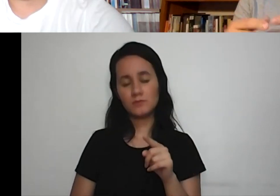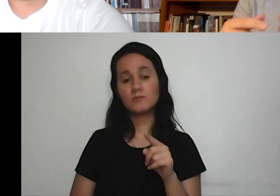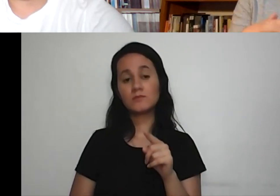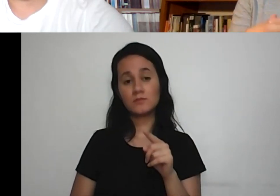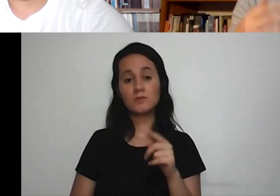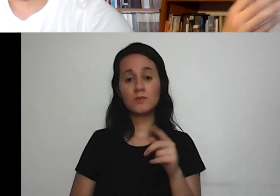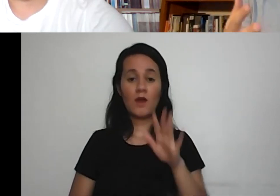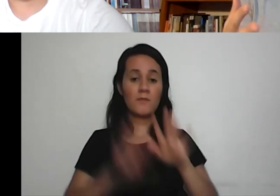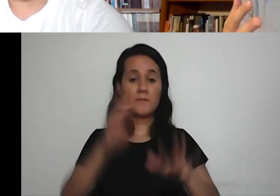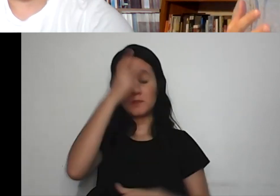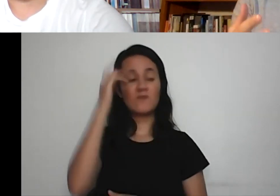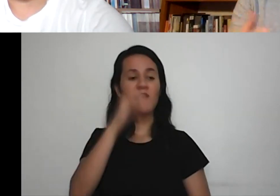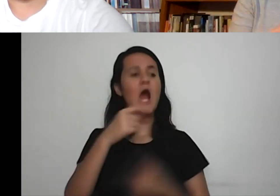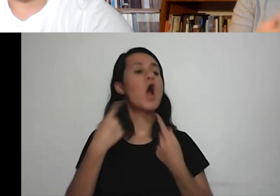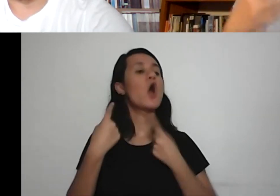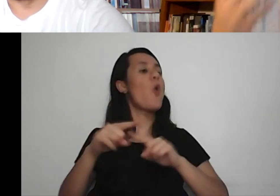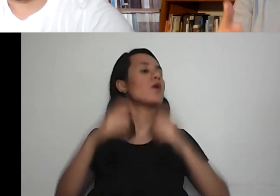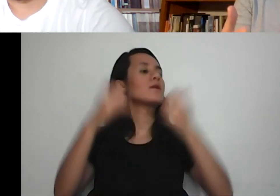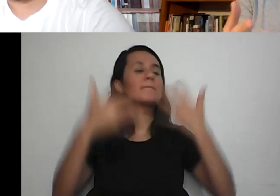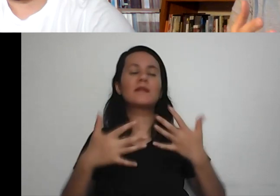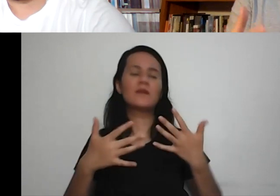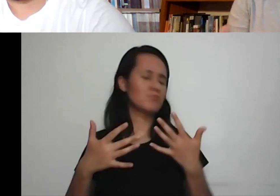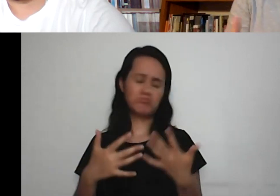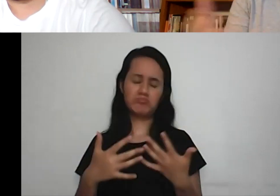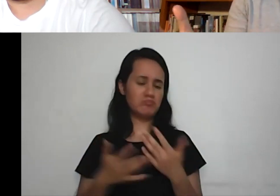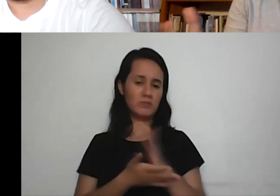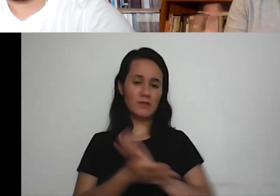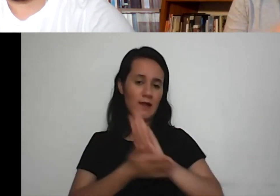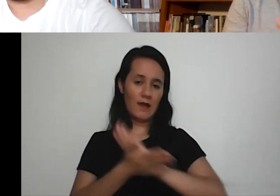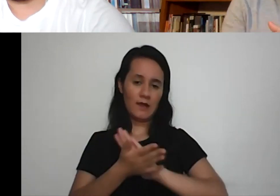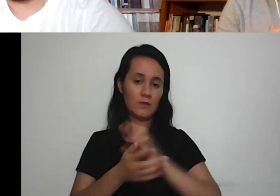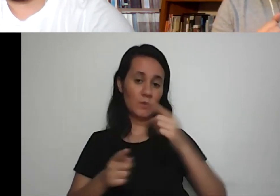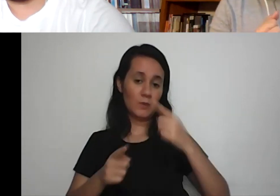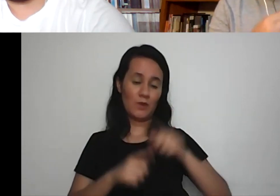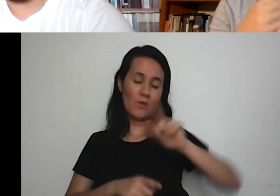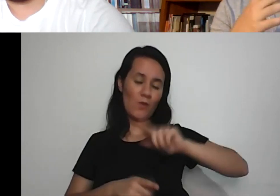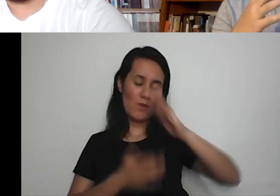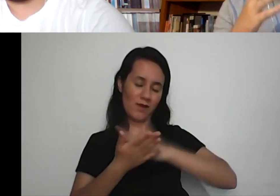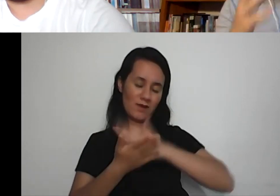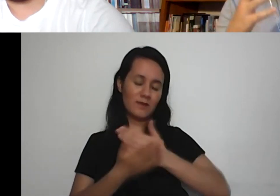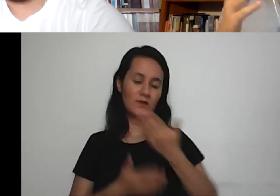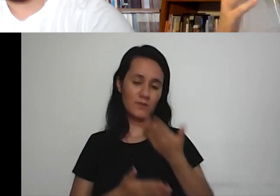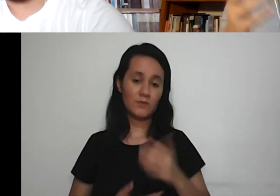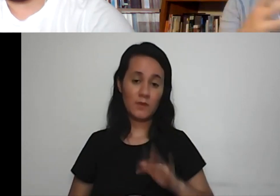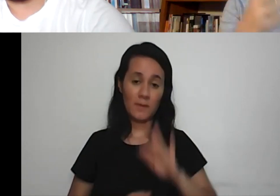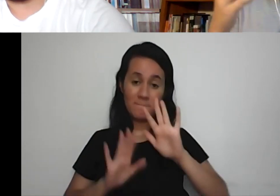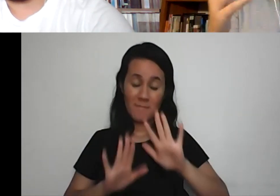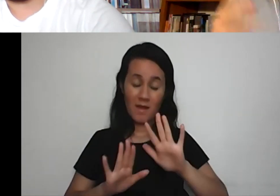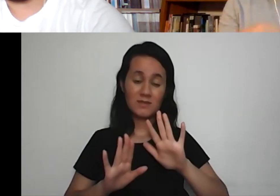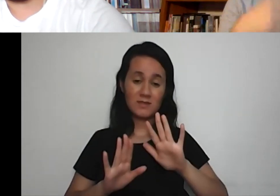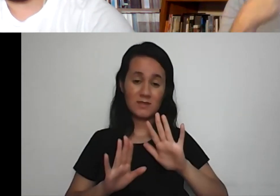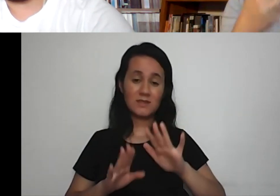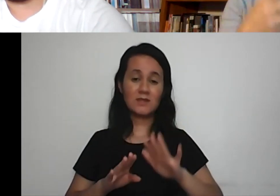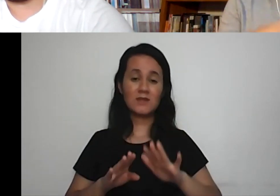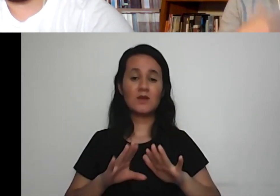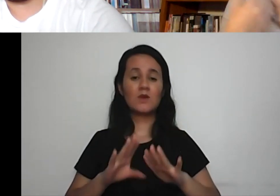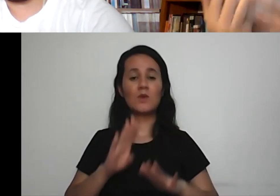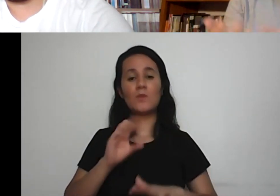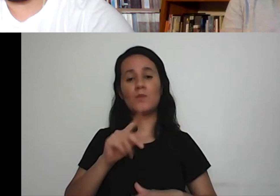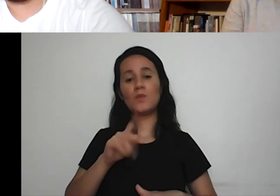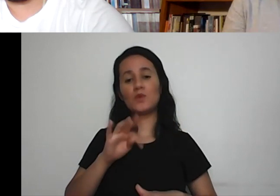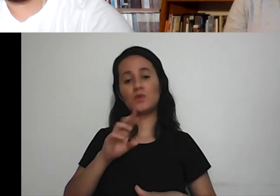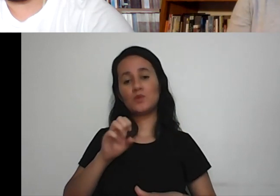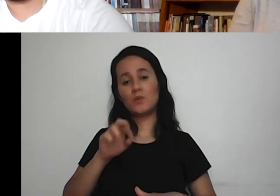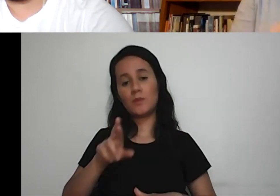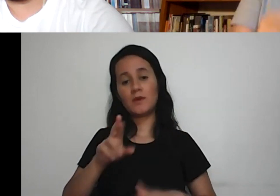vai dizer algo contra, digamos, esses livros clássicos, né? Mas se esses booktubers são meio para as pessoas